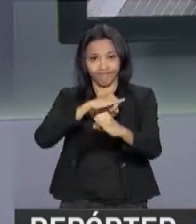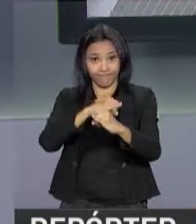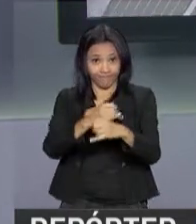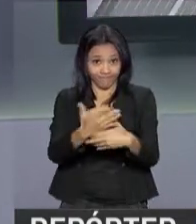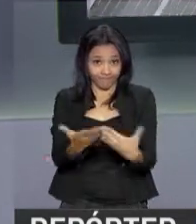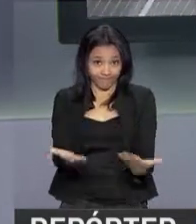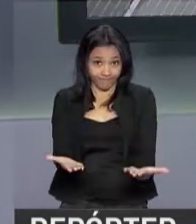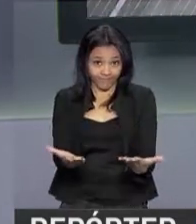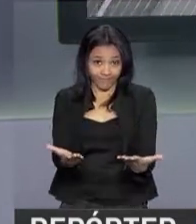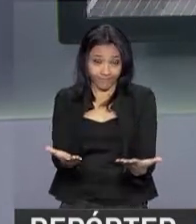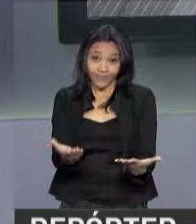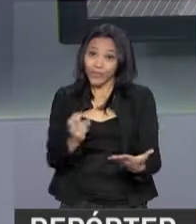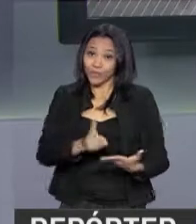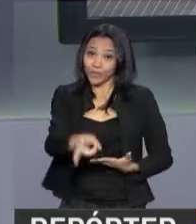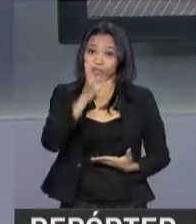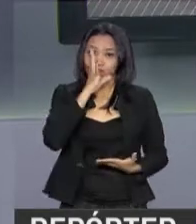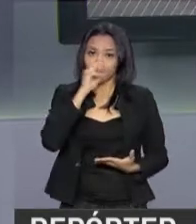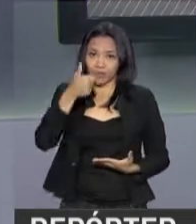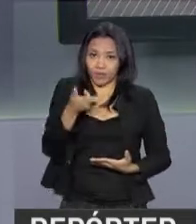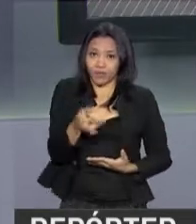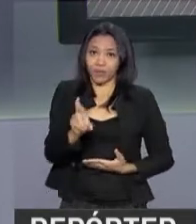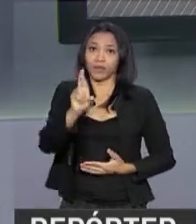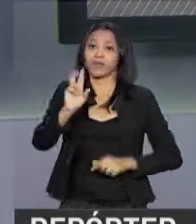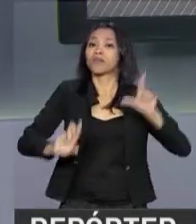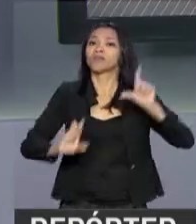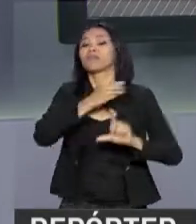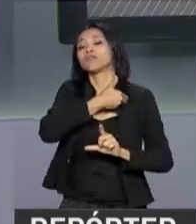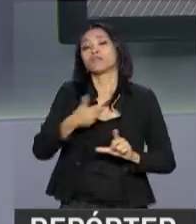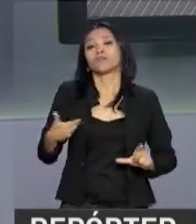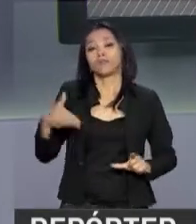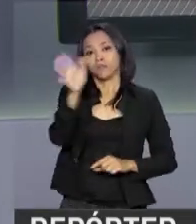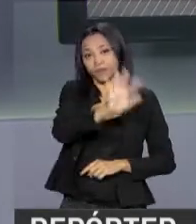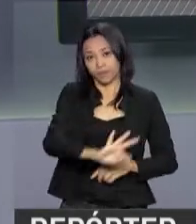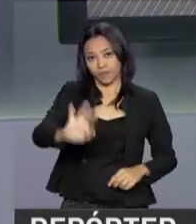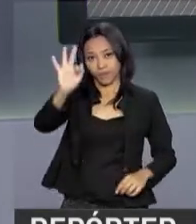NBR na internet. Continue com a gente aqui na NBR, a TV